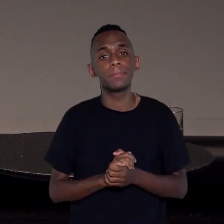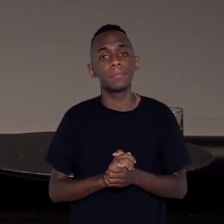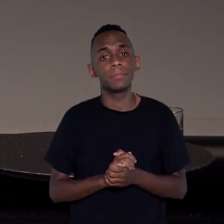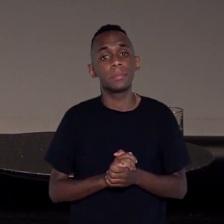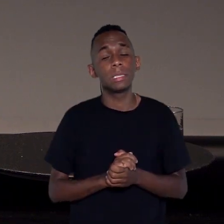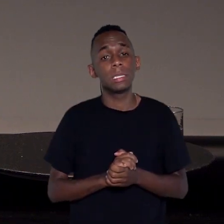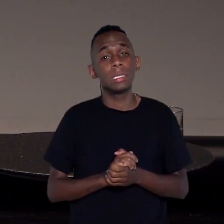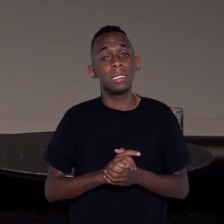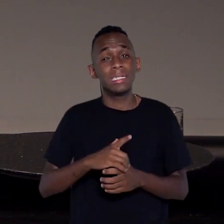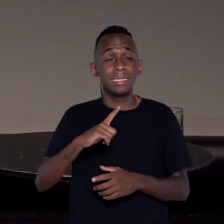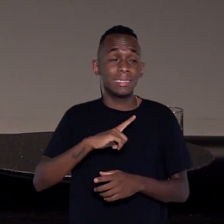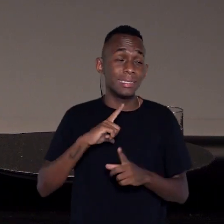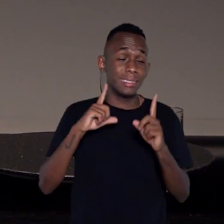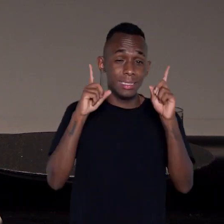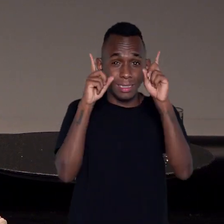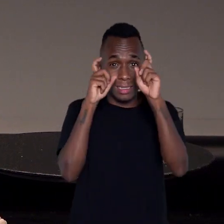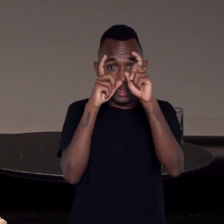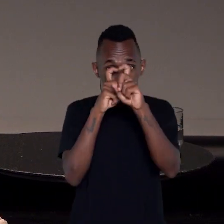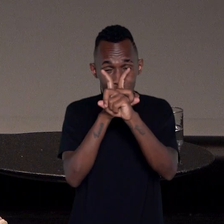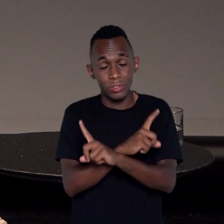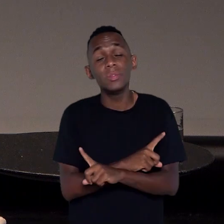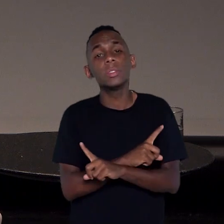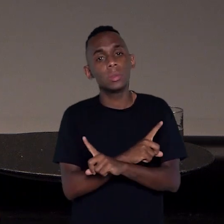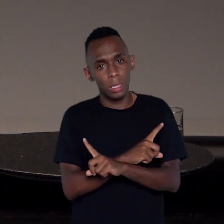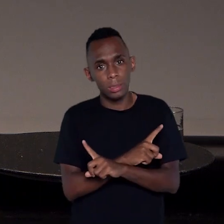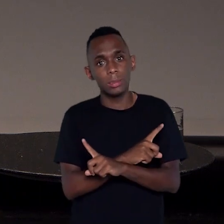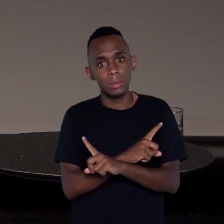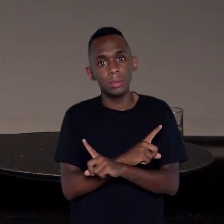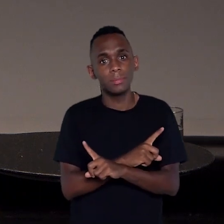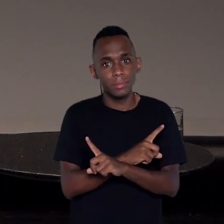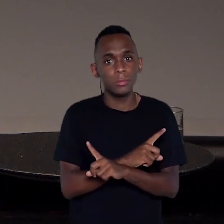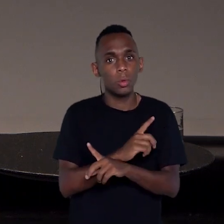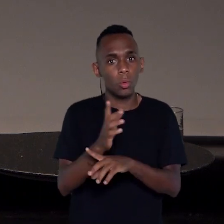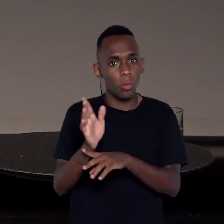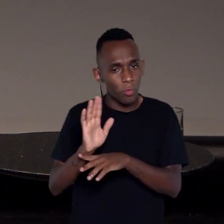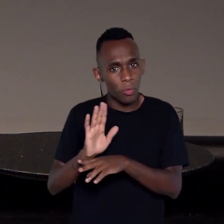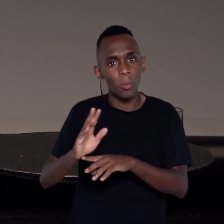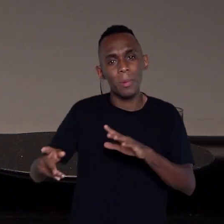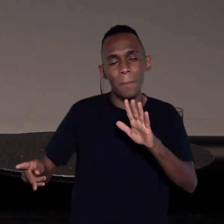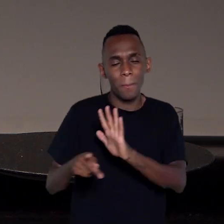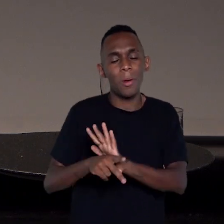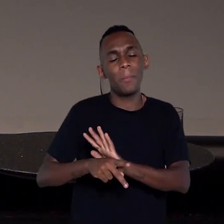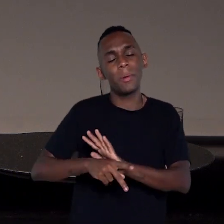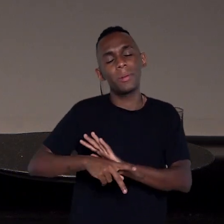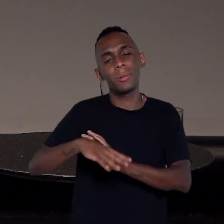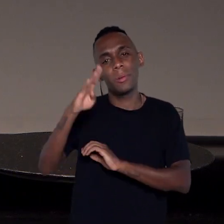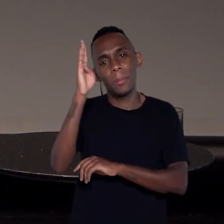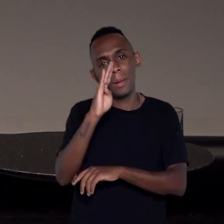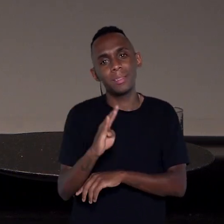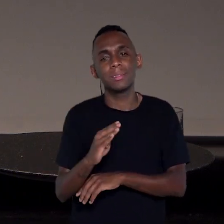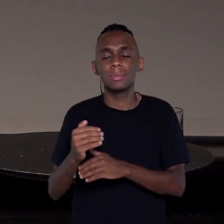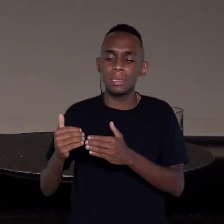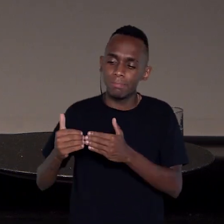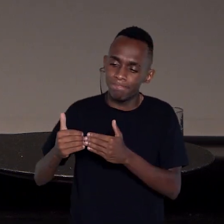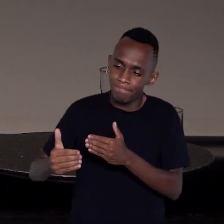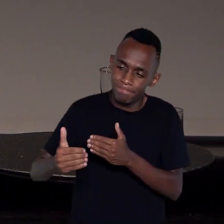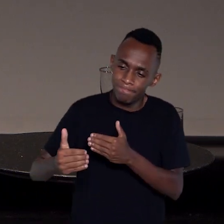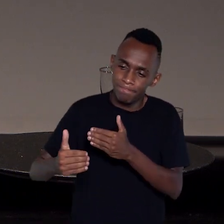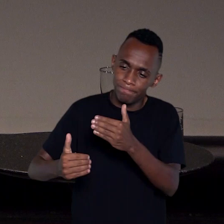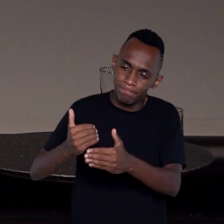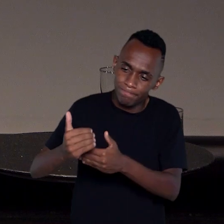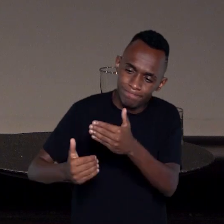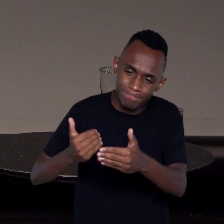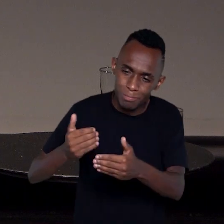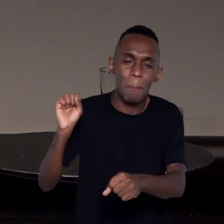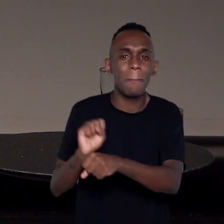Temos muita dificuldade para divulgar o autor nacional. A ficção brasileira sempre foi até ali e parou.